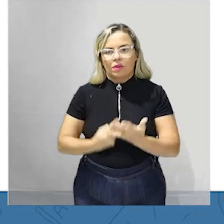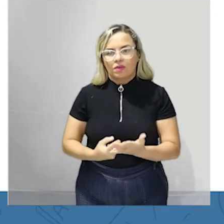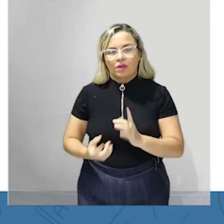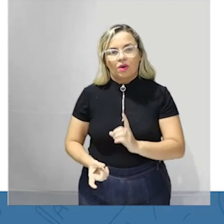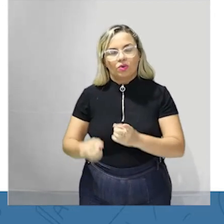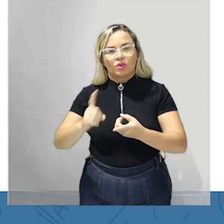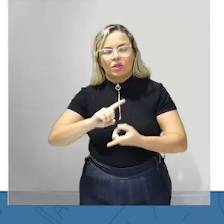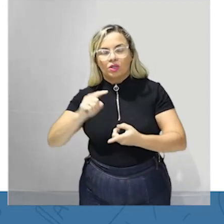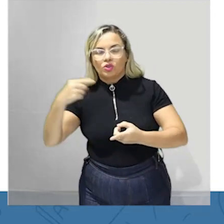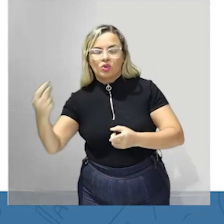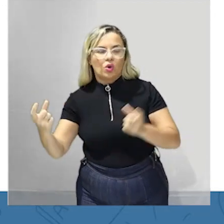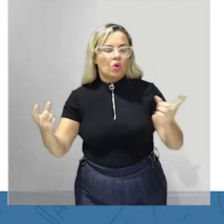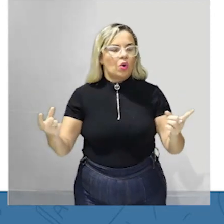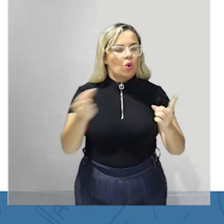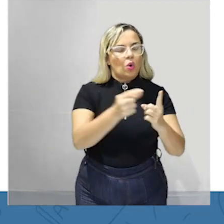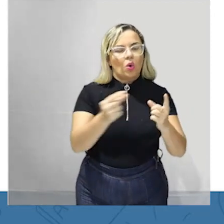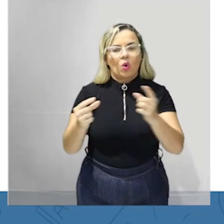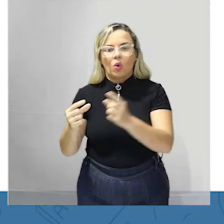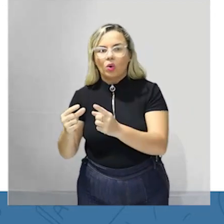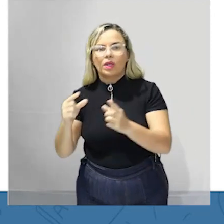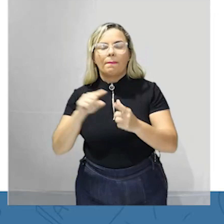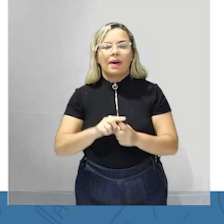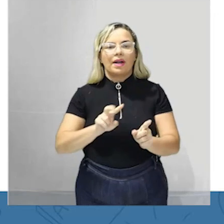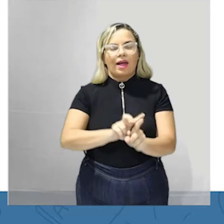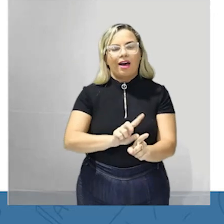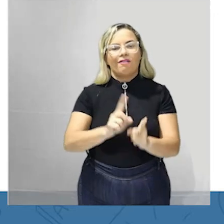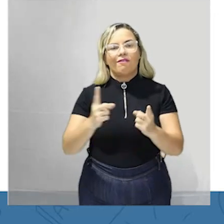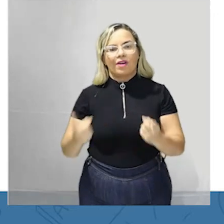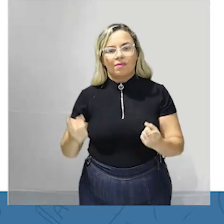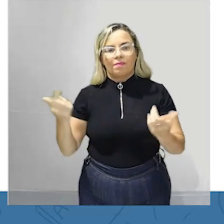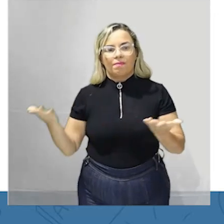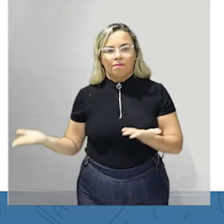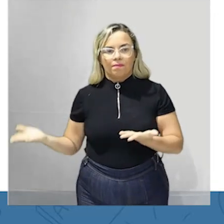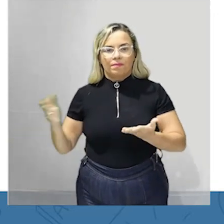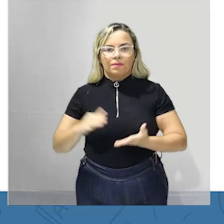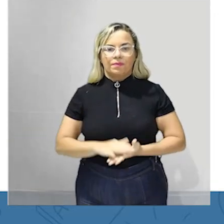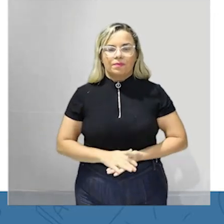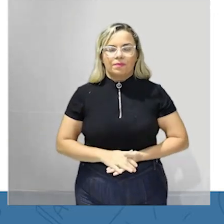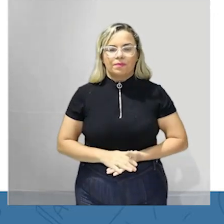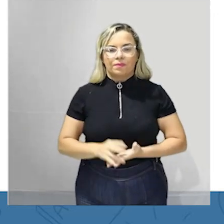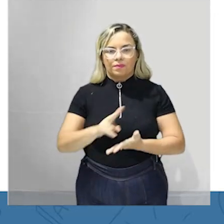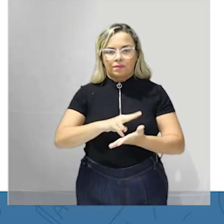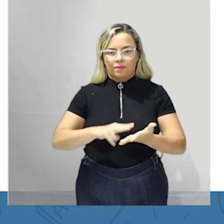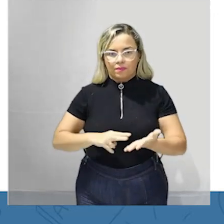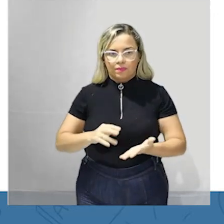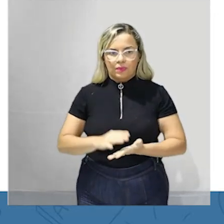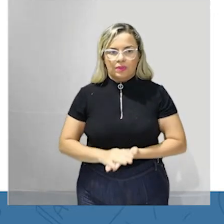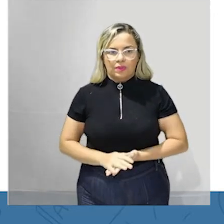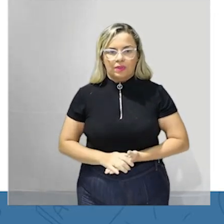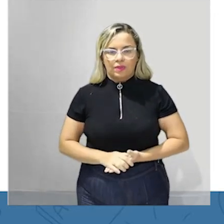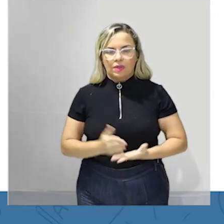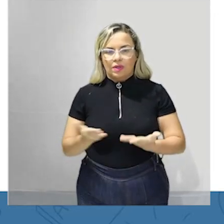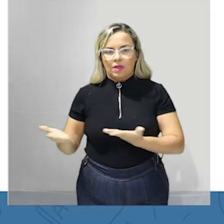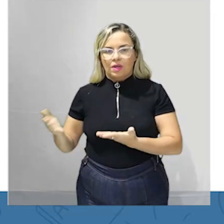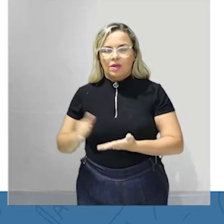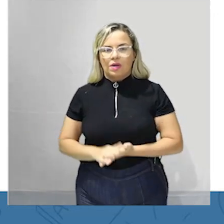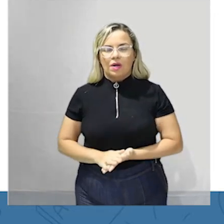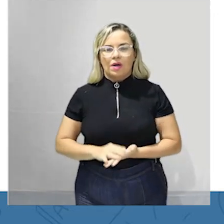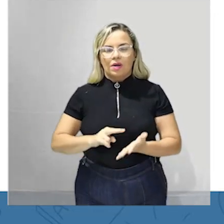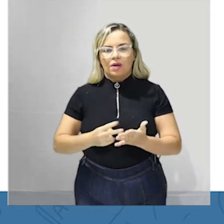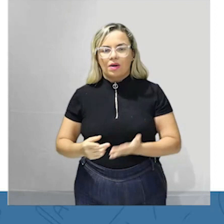eu tenho caro, barato, tarde, temprano, é cedo,